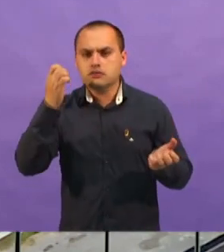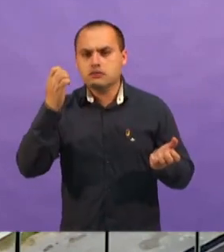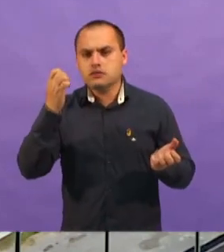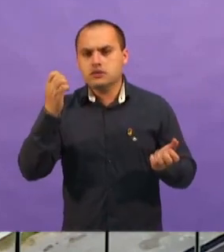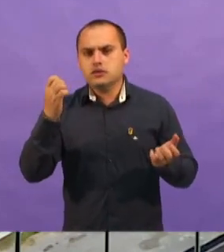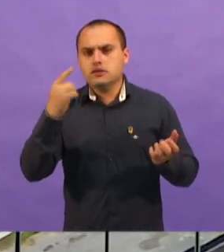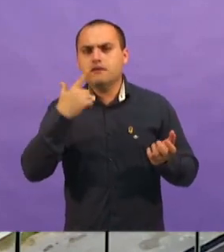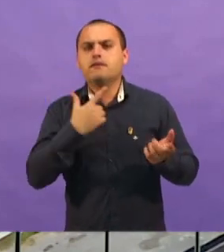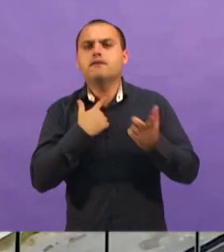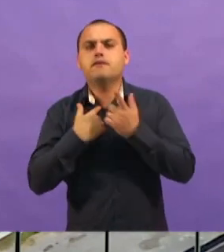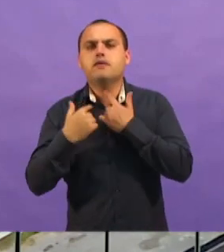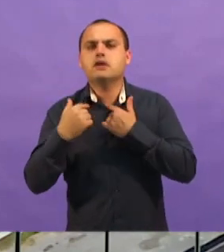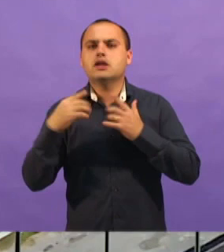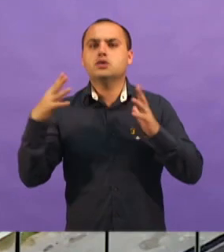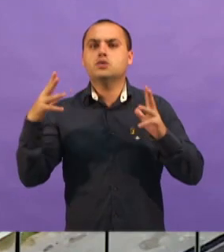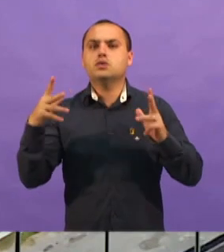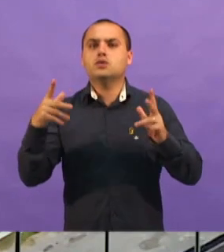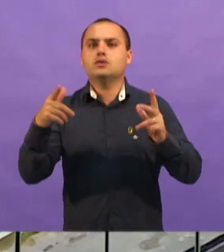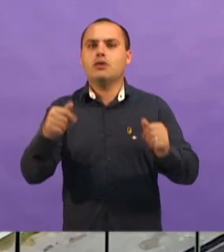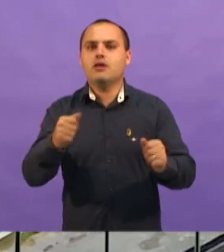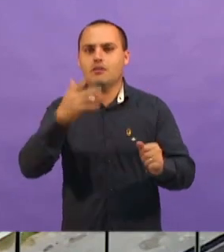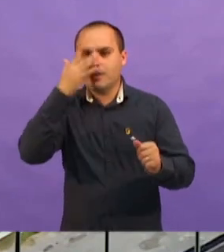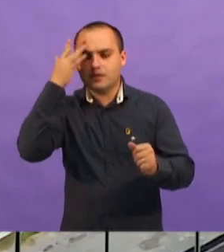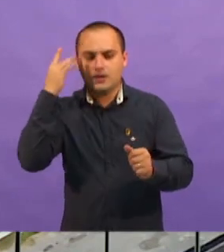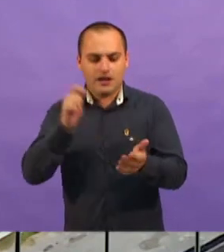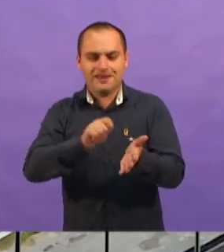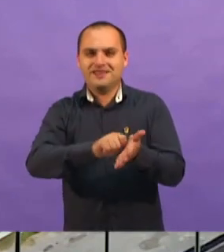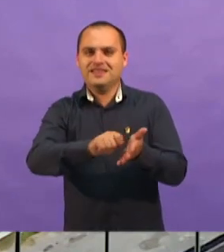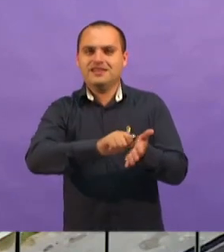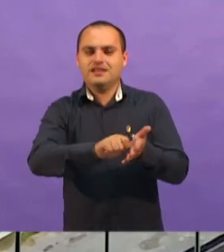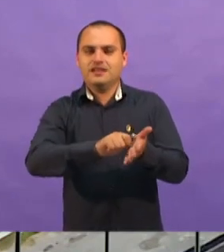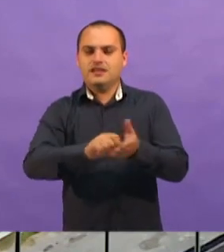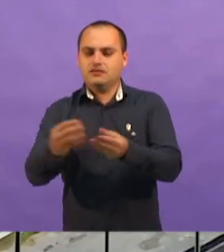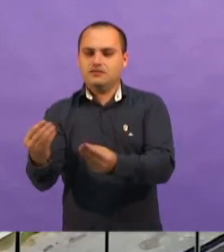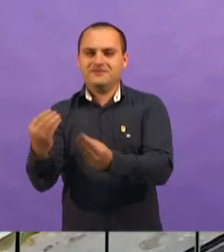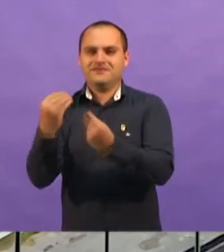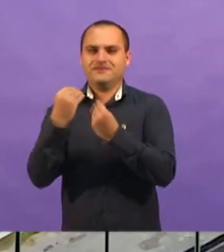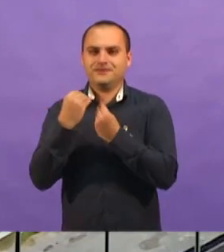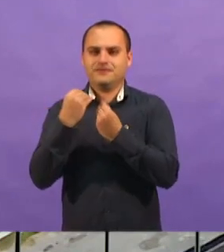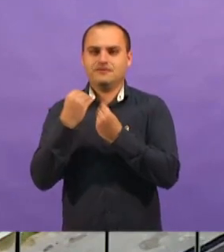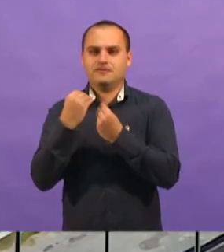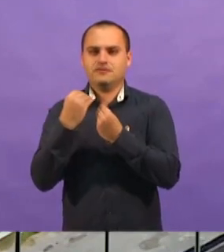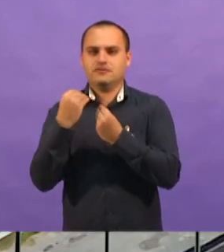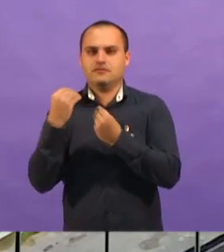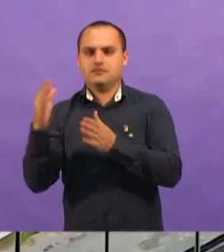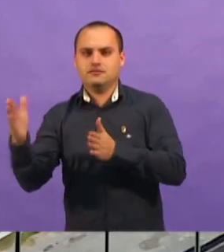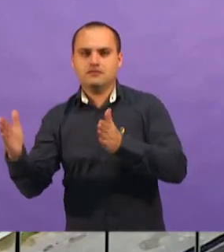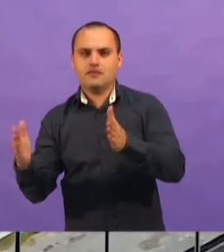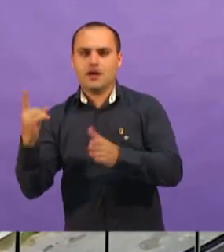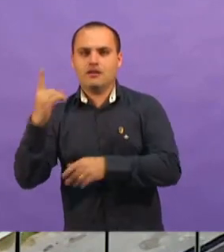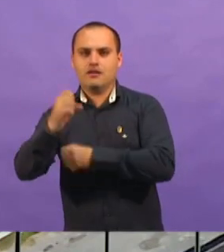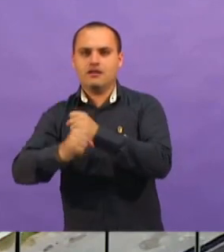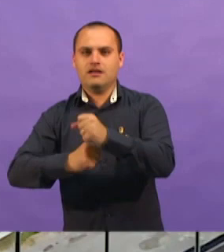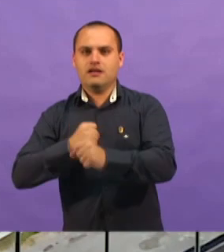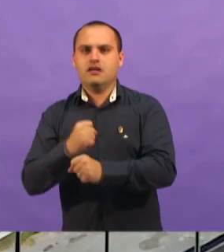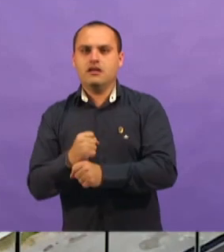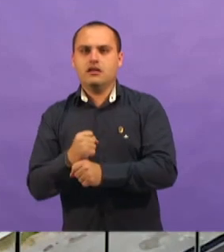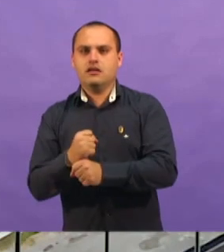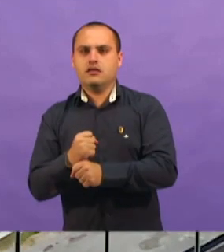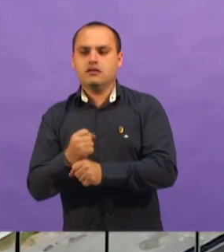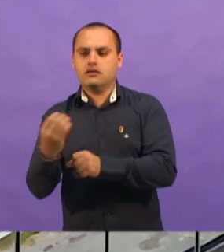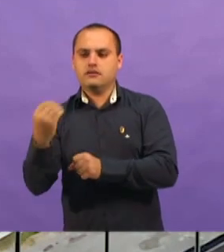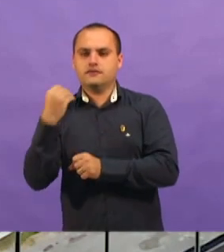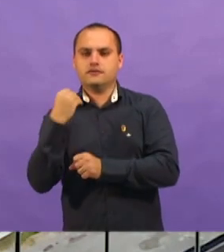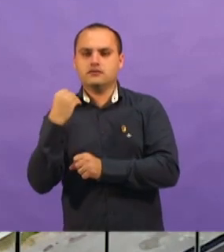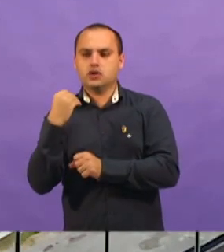uma forma mais desprendida do academicismo. Alguns são mesmo muito acadêmicos, mas tem o mesmo valor